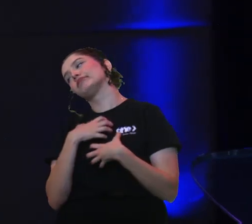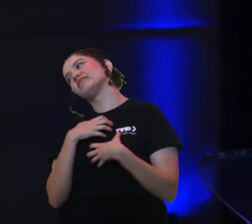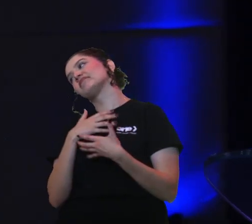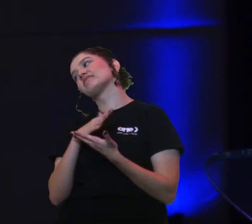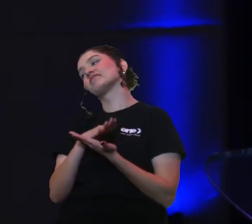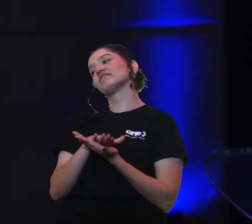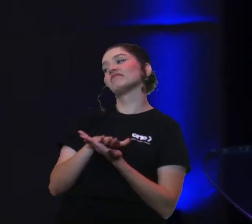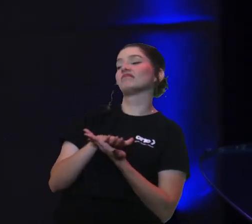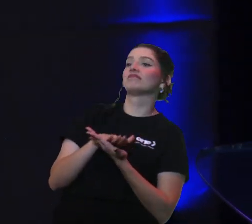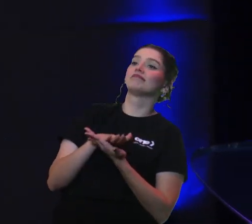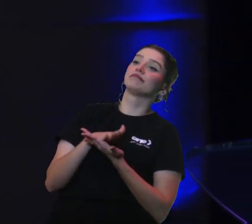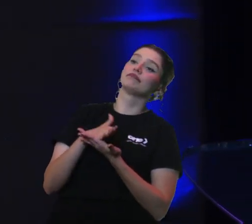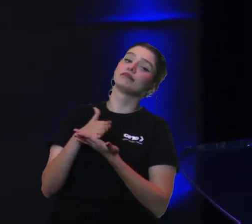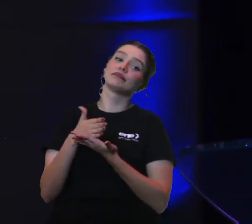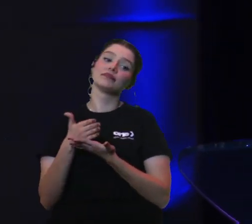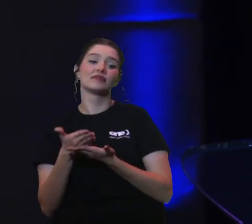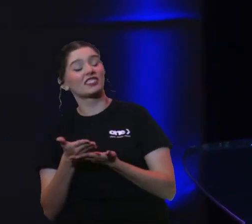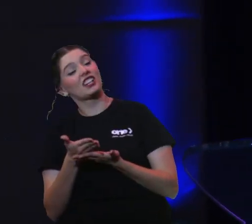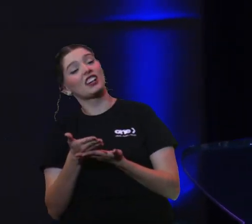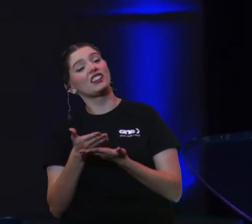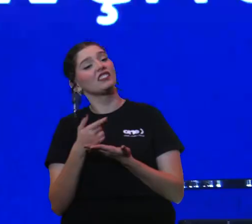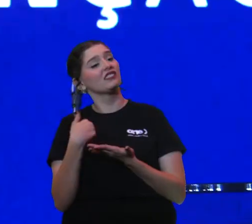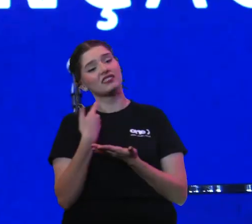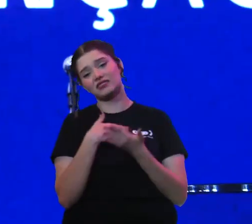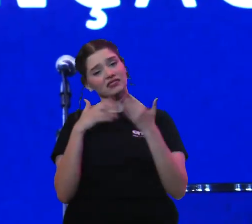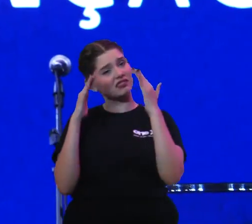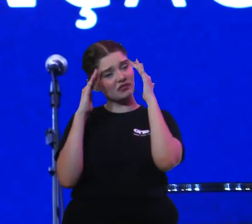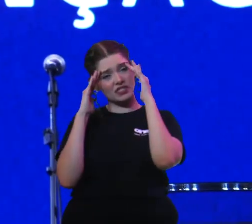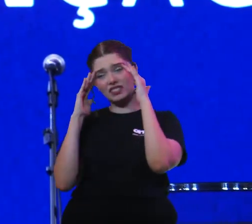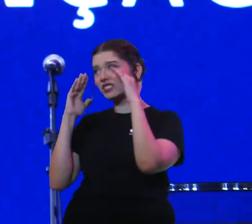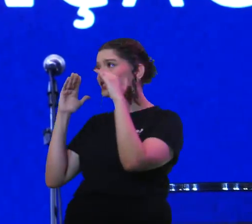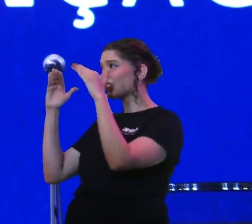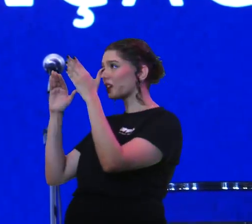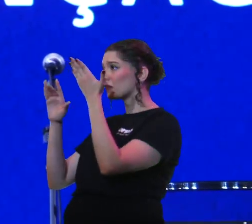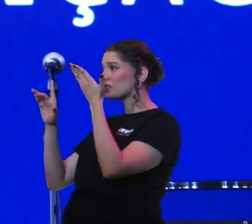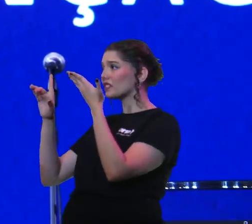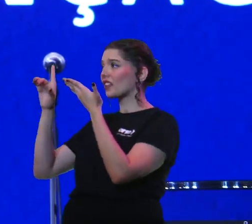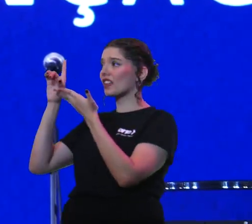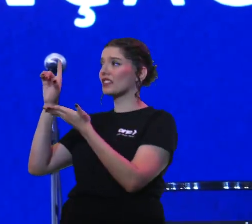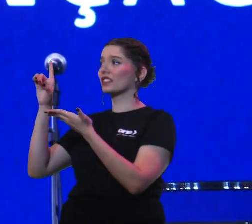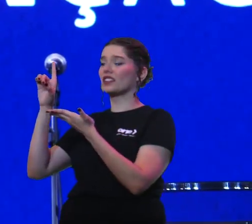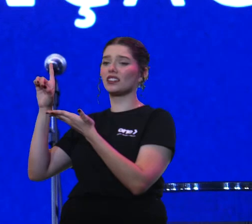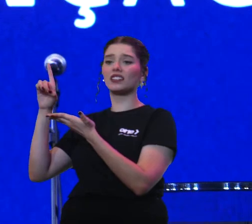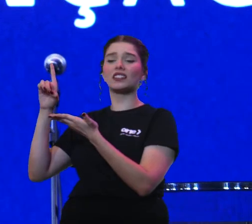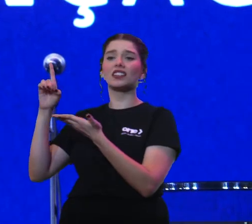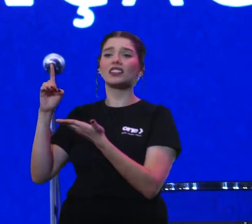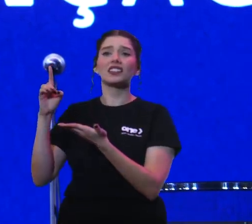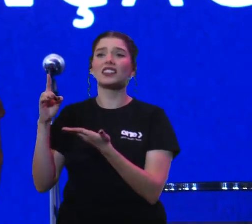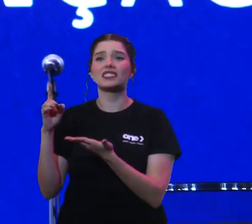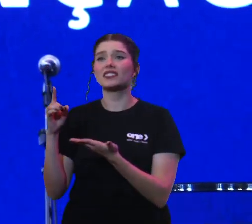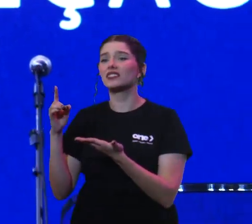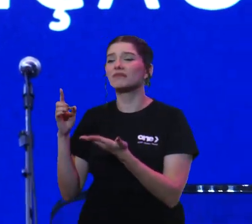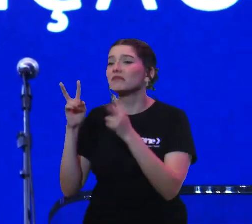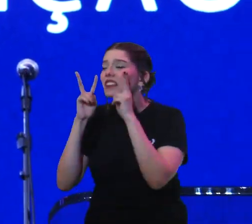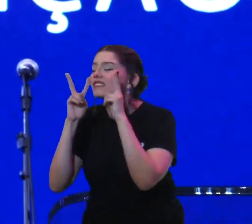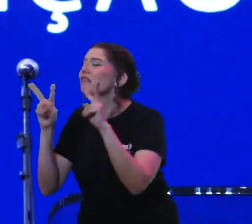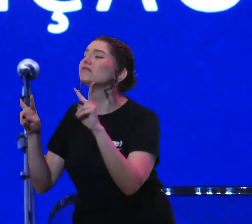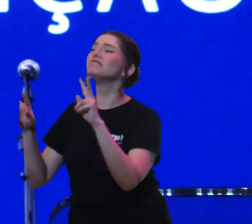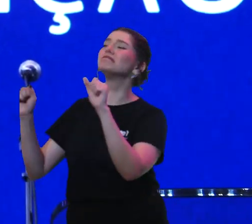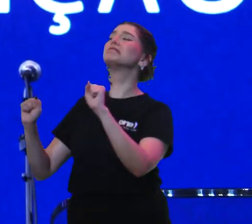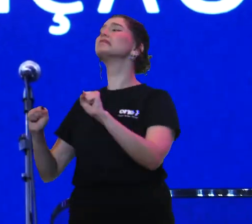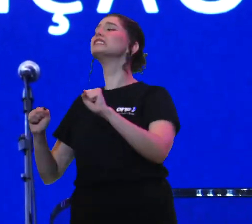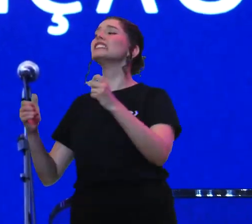não ouvimos, não obedecemos aquilo que o Senhor tem para nós e não conseguimos enxergar o que Deus está